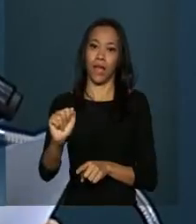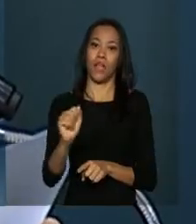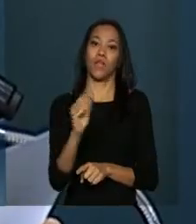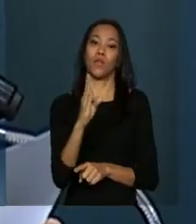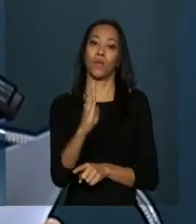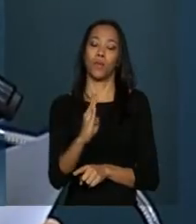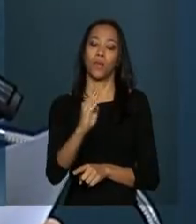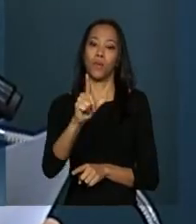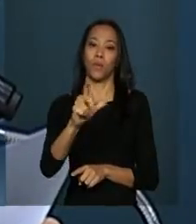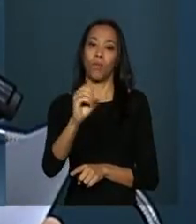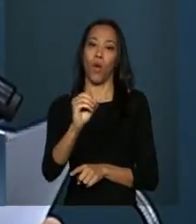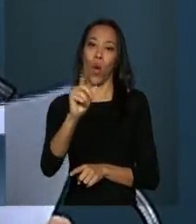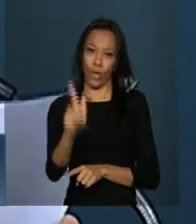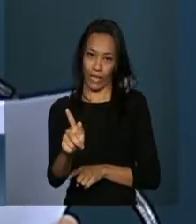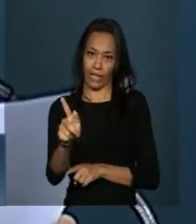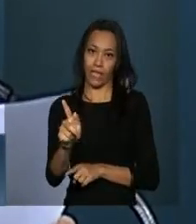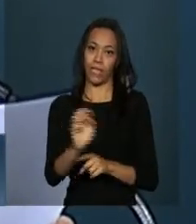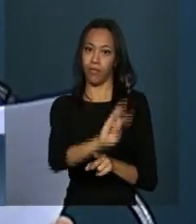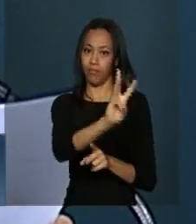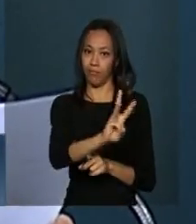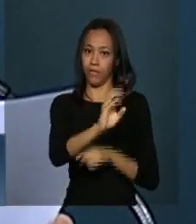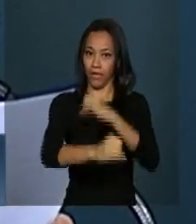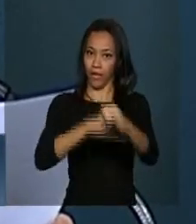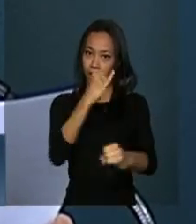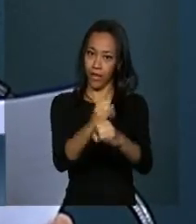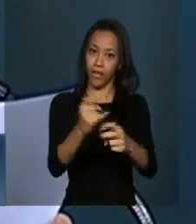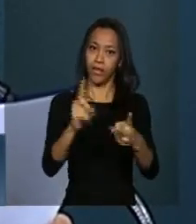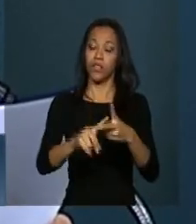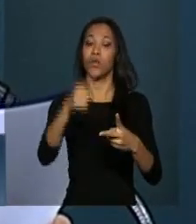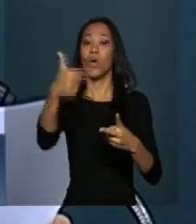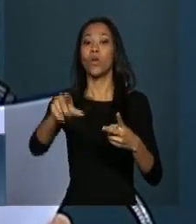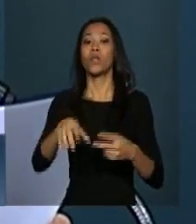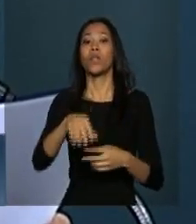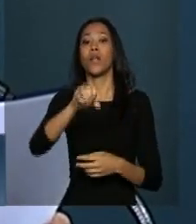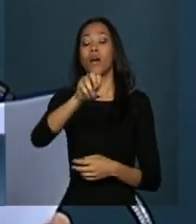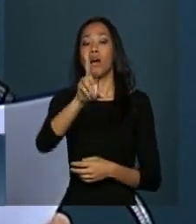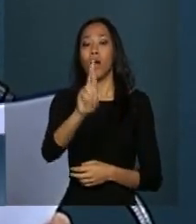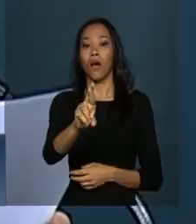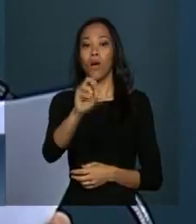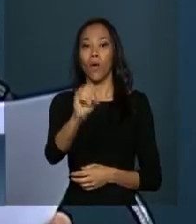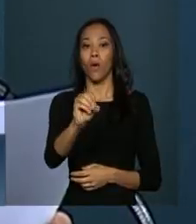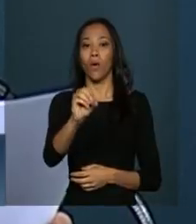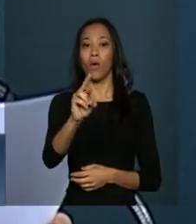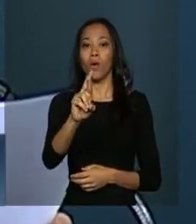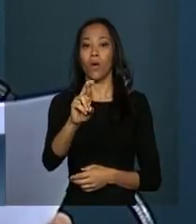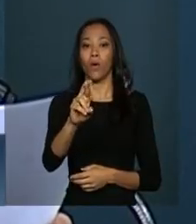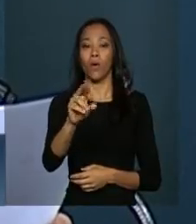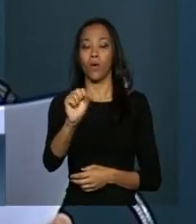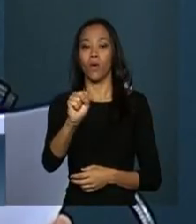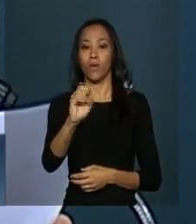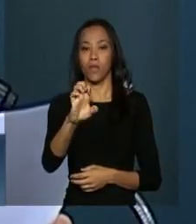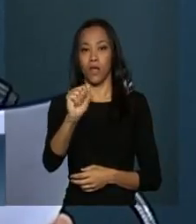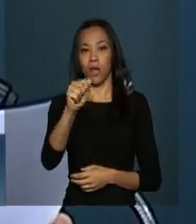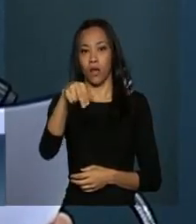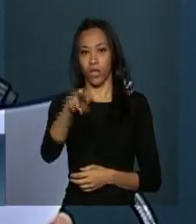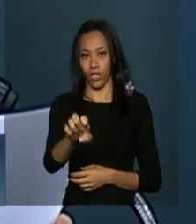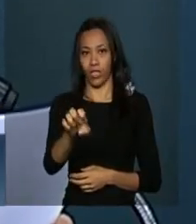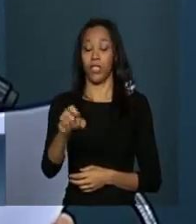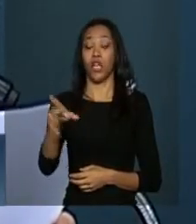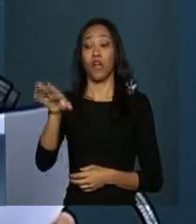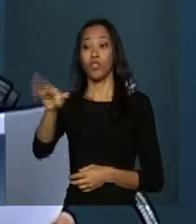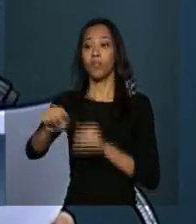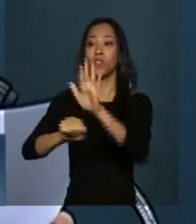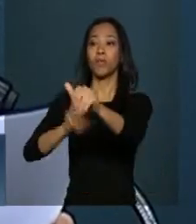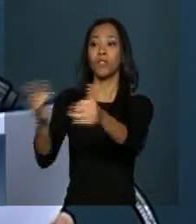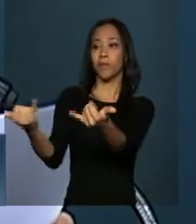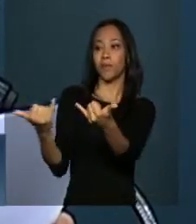Priscila Sodré, do blog Cia Materna, e Rosiane Teixeira, do blog Éramos Dois, por atenderem aos nossos chamados